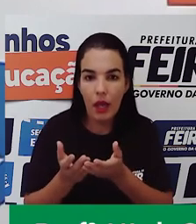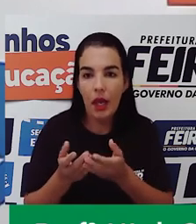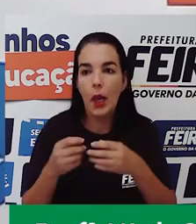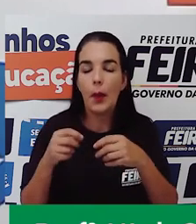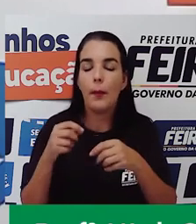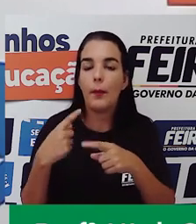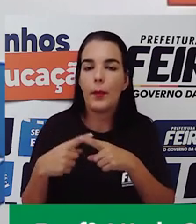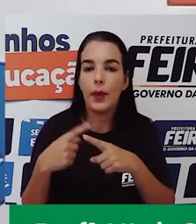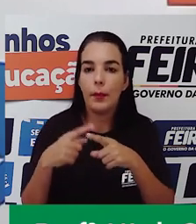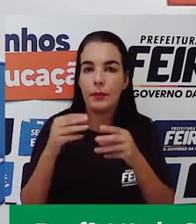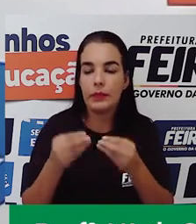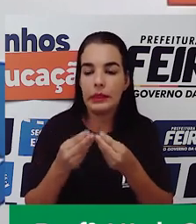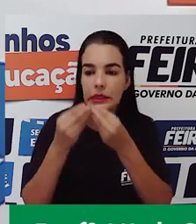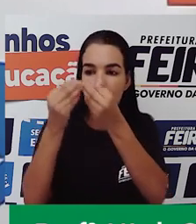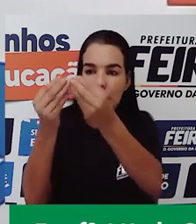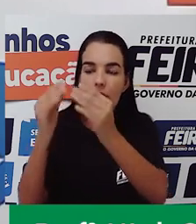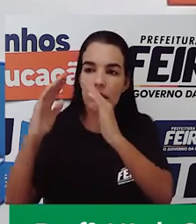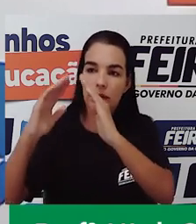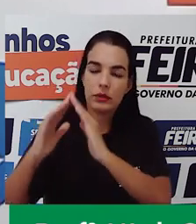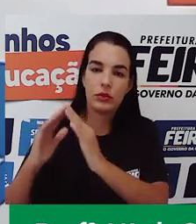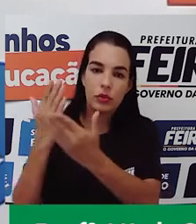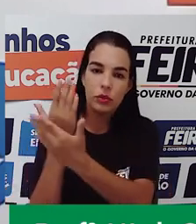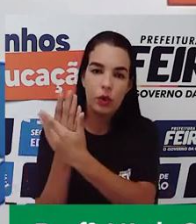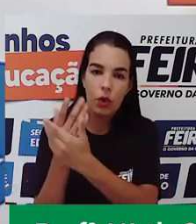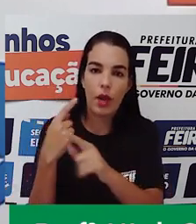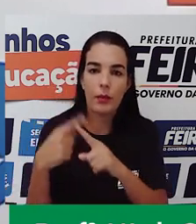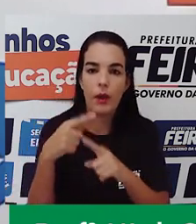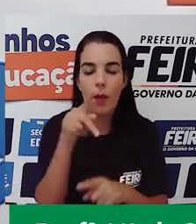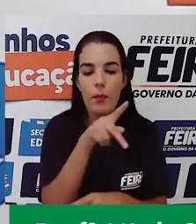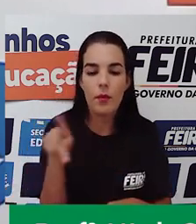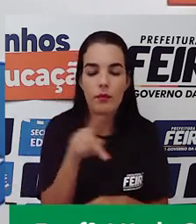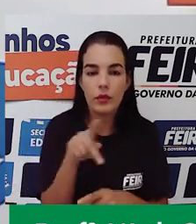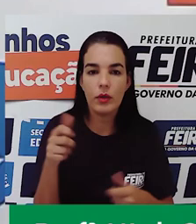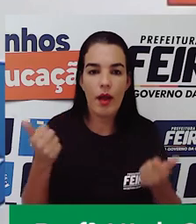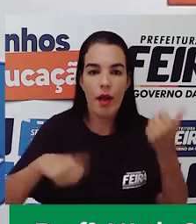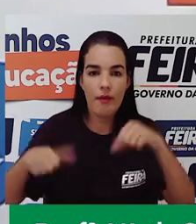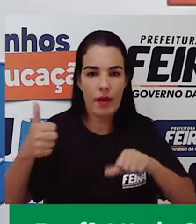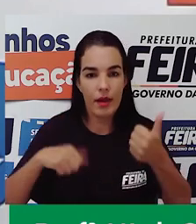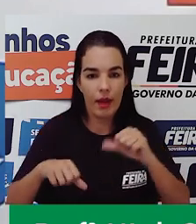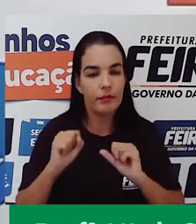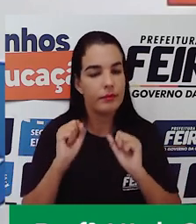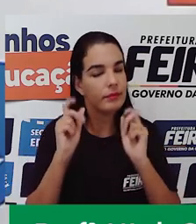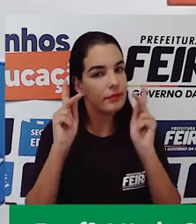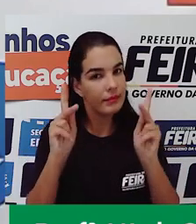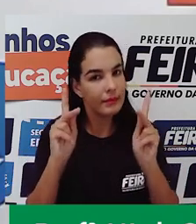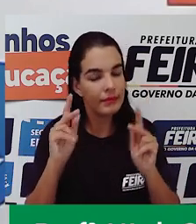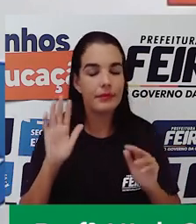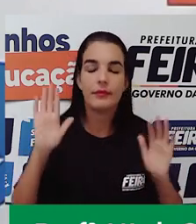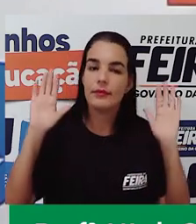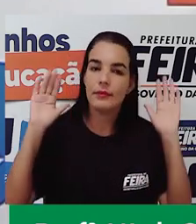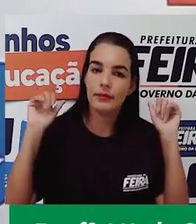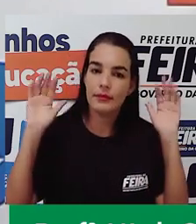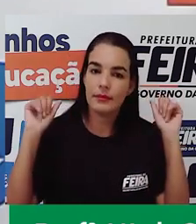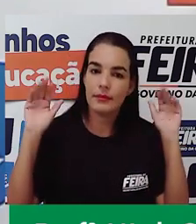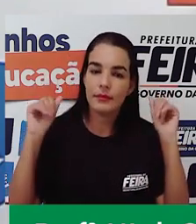de vocês para que seu professor possa te avaliar, certo? A prova vai ficando por aqui.